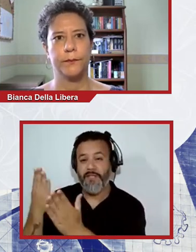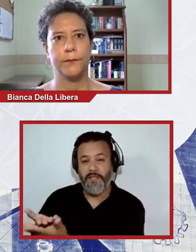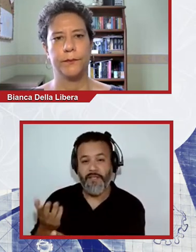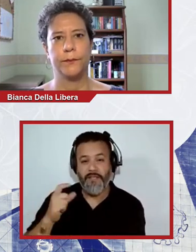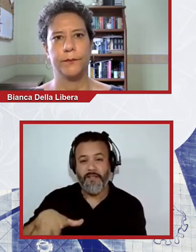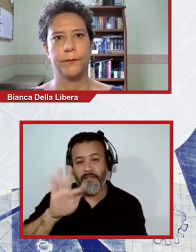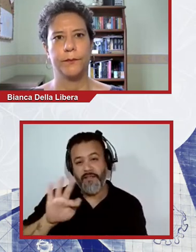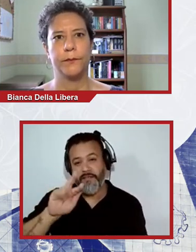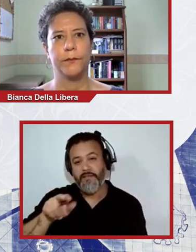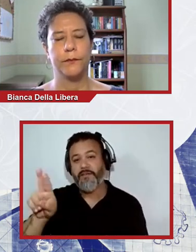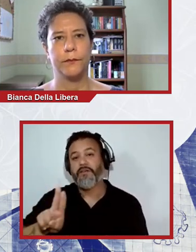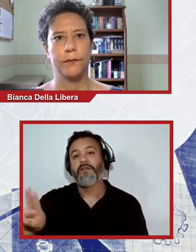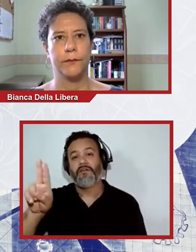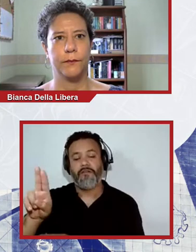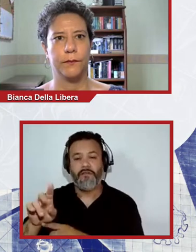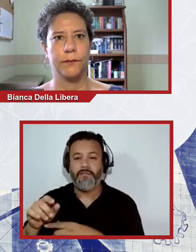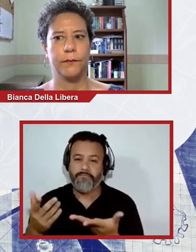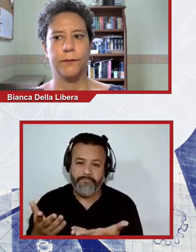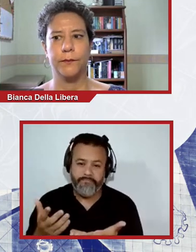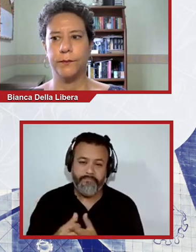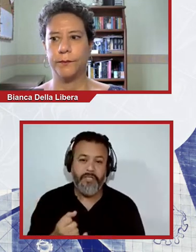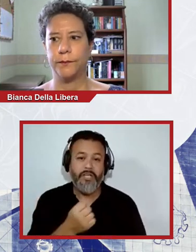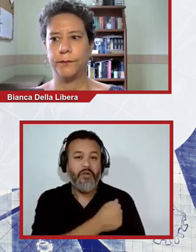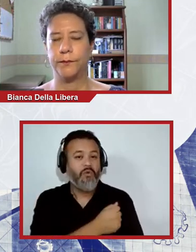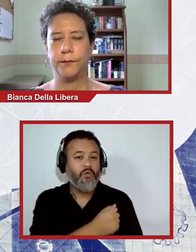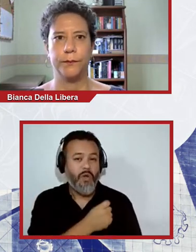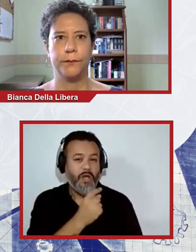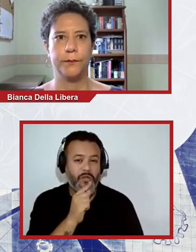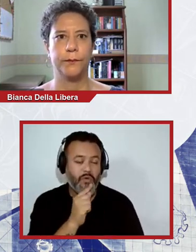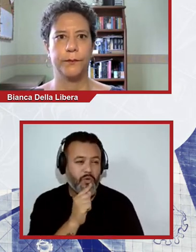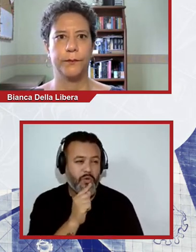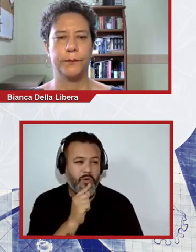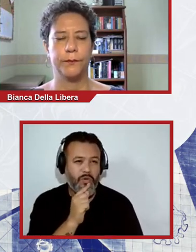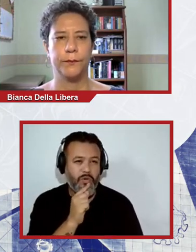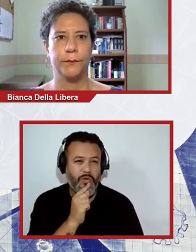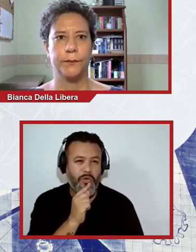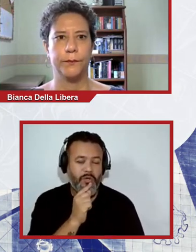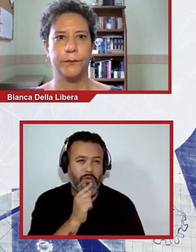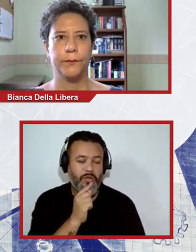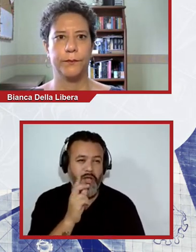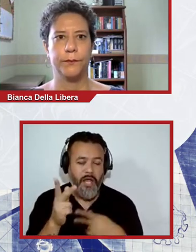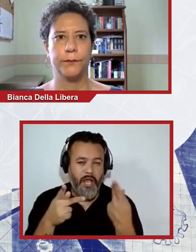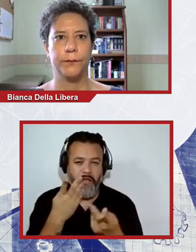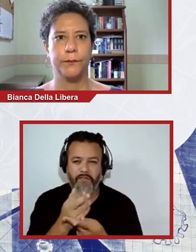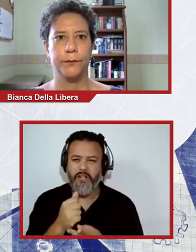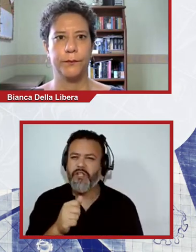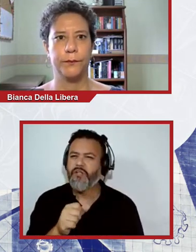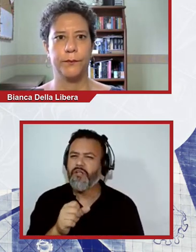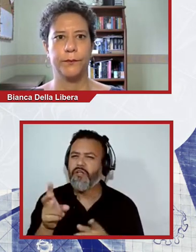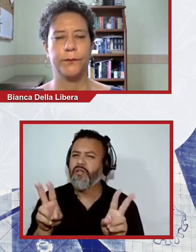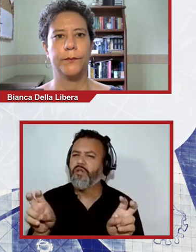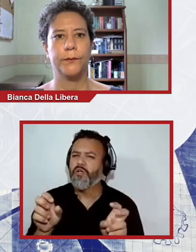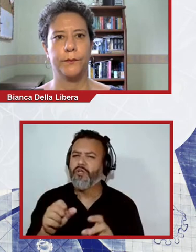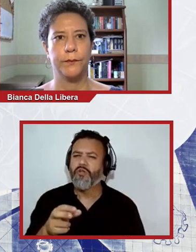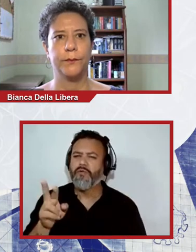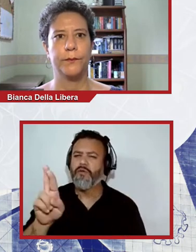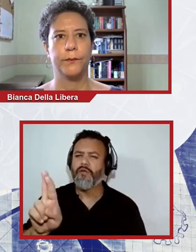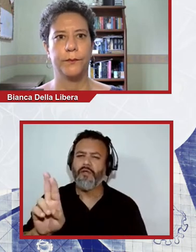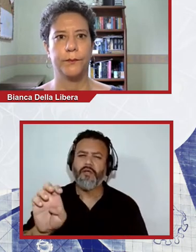que gostaria que os recursos estivessem disponíveis no núcleo